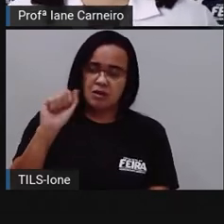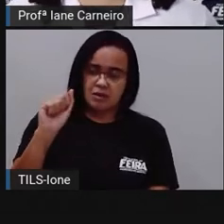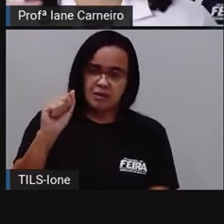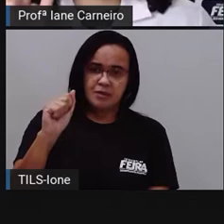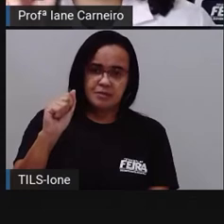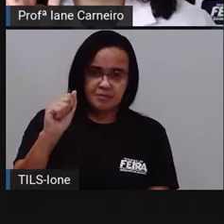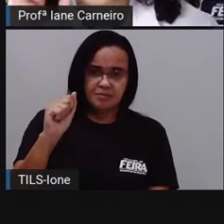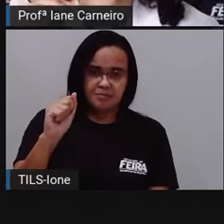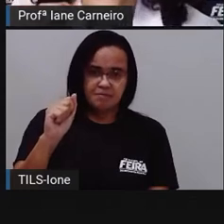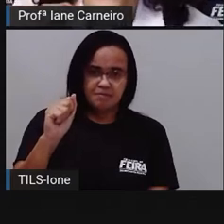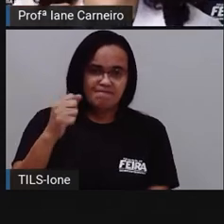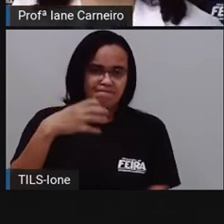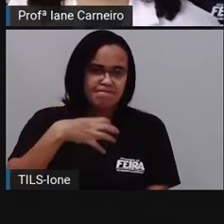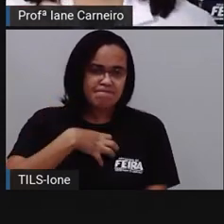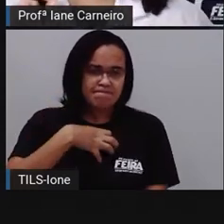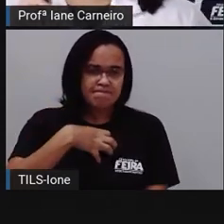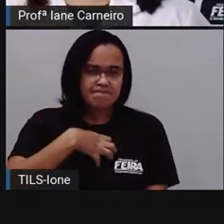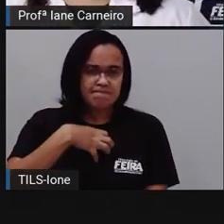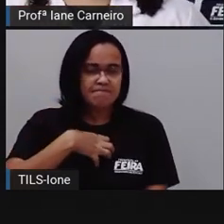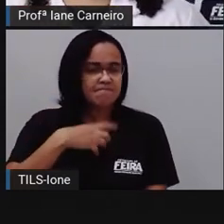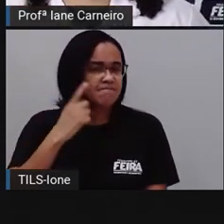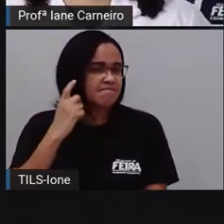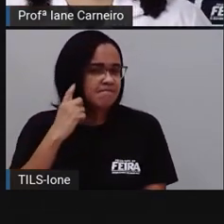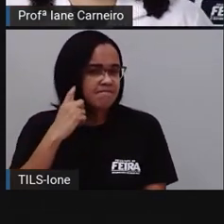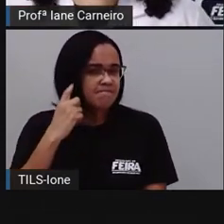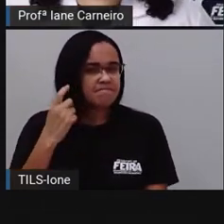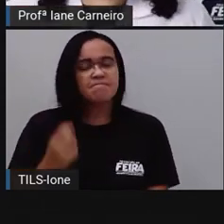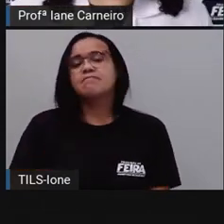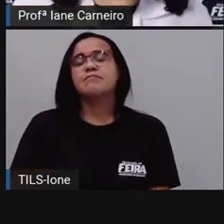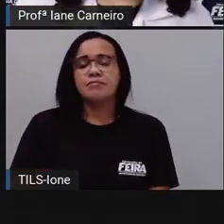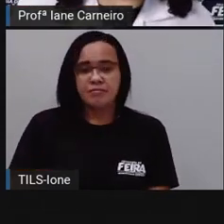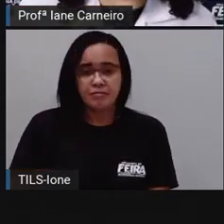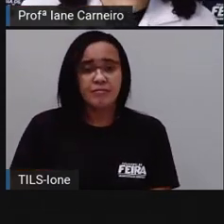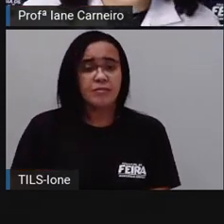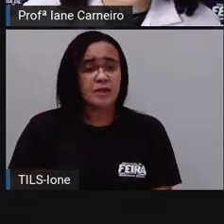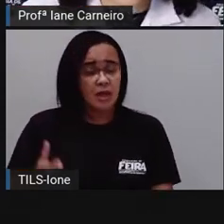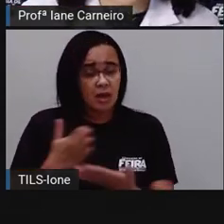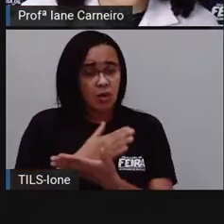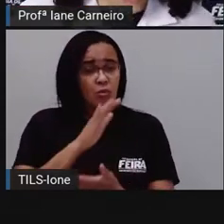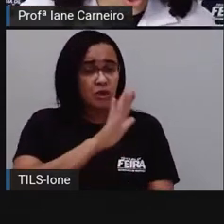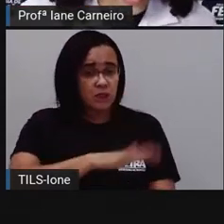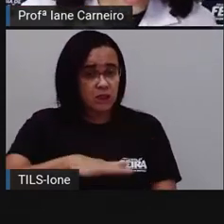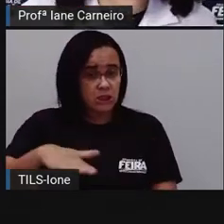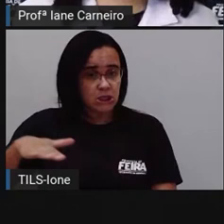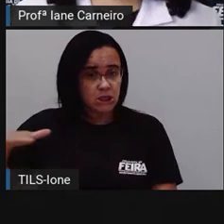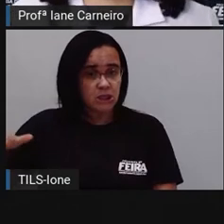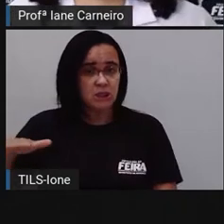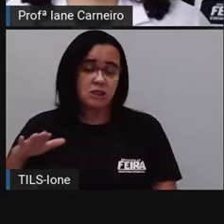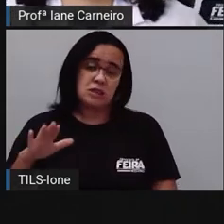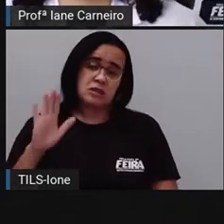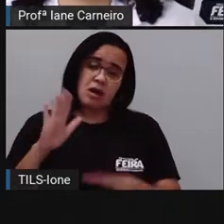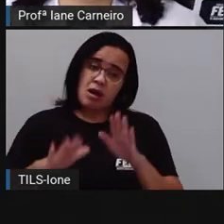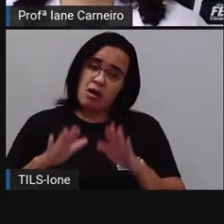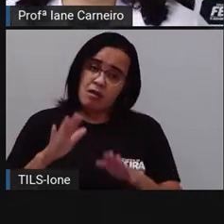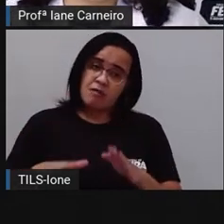Então, olha o som do fó e o som do cá. Tem criança que escreve foca assim, ó.